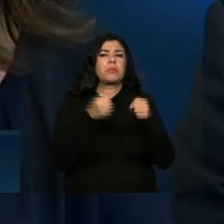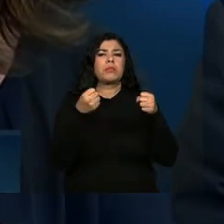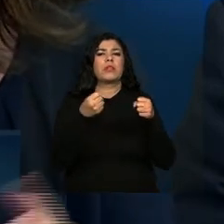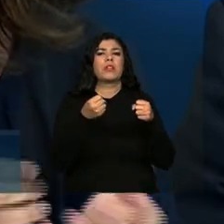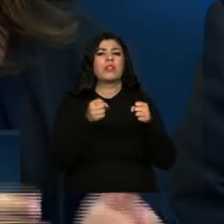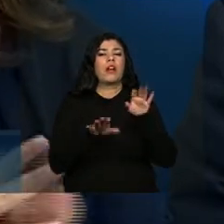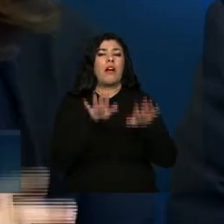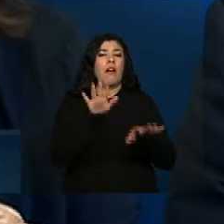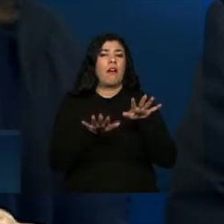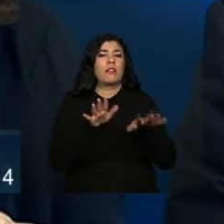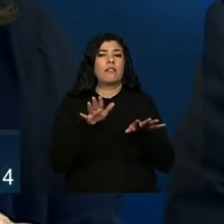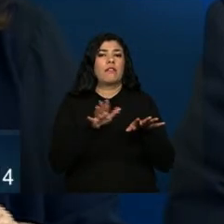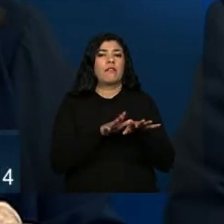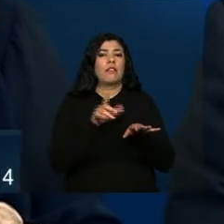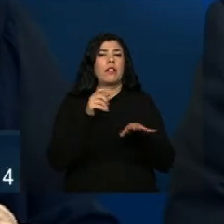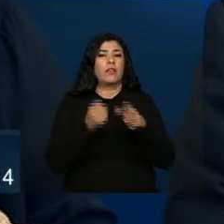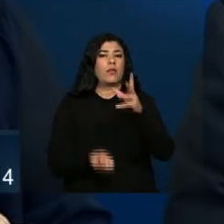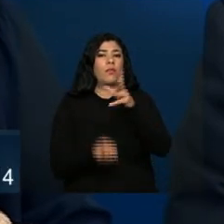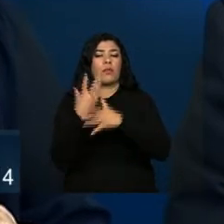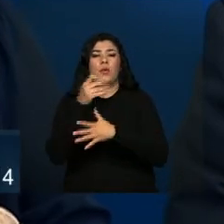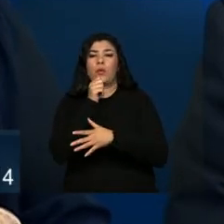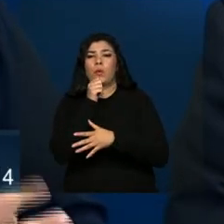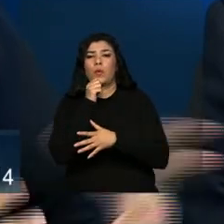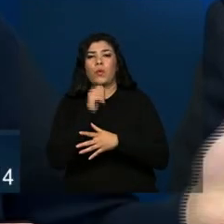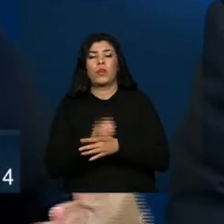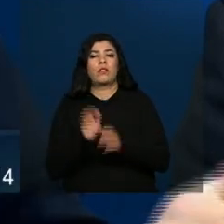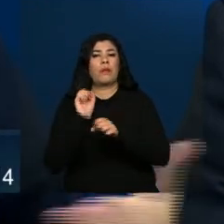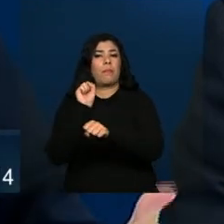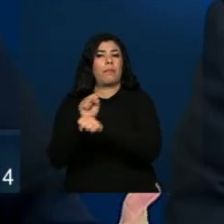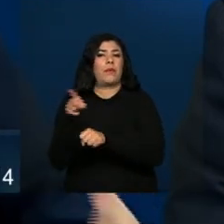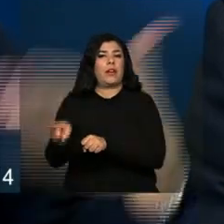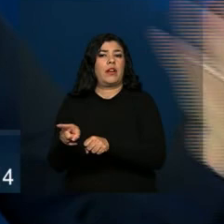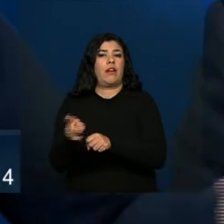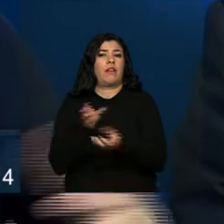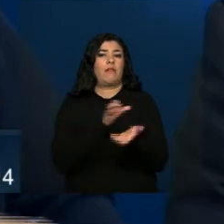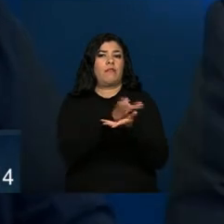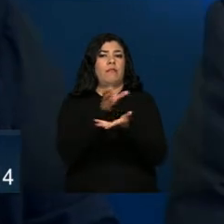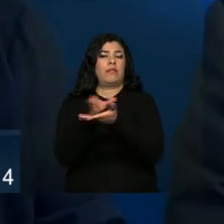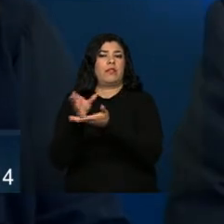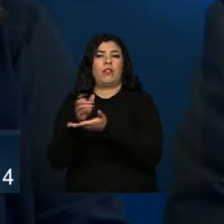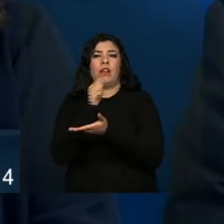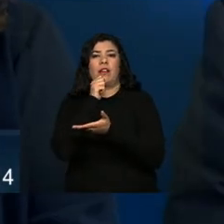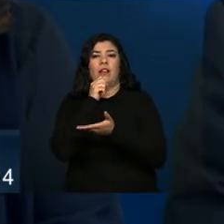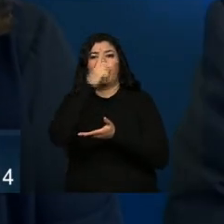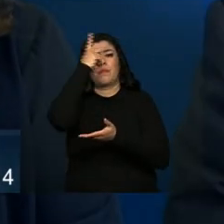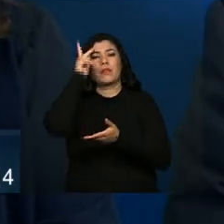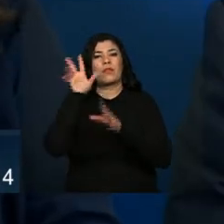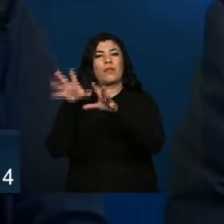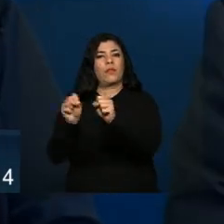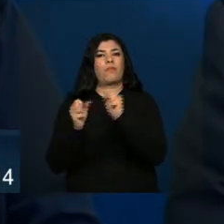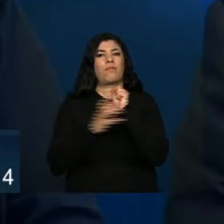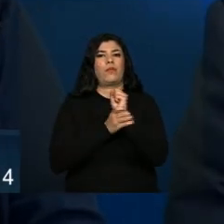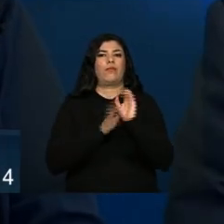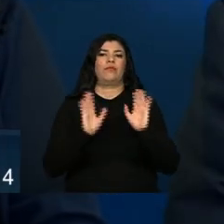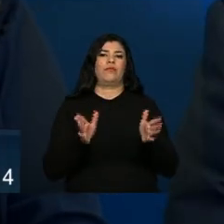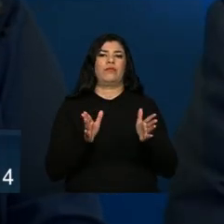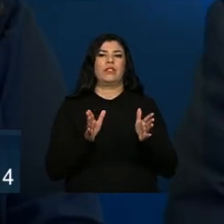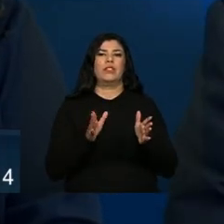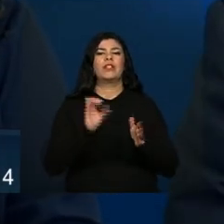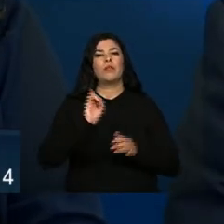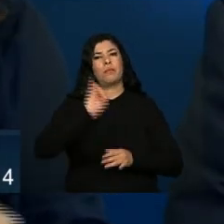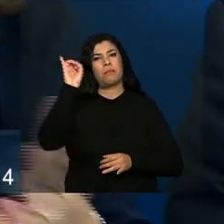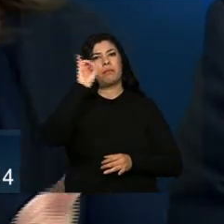distribuidora ainda não chegou diretamente para o consumidor isso também ajuda a melhorar os